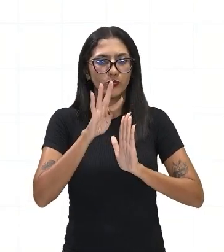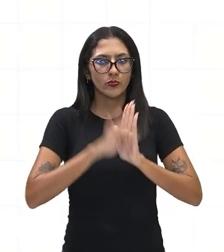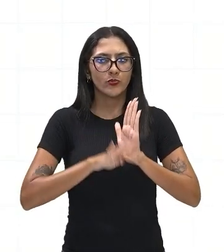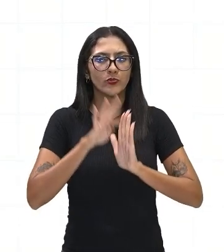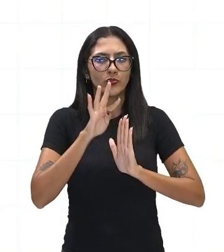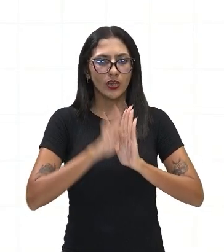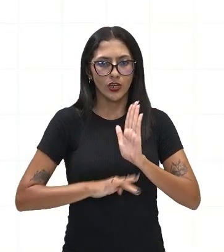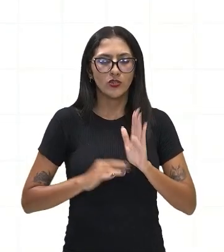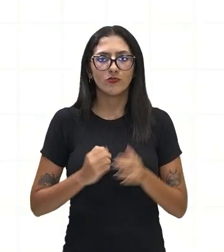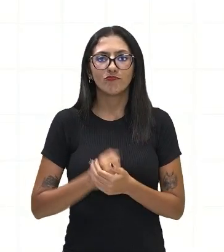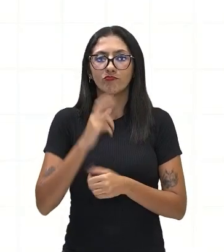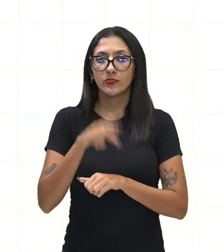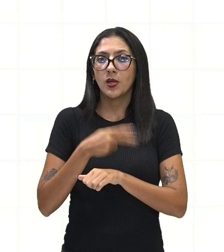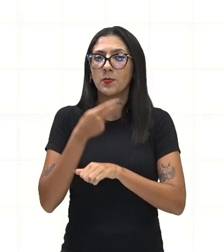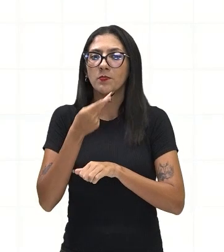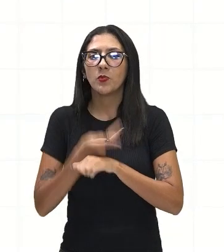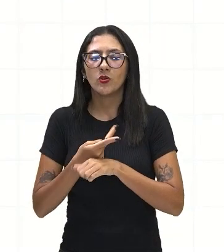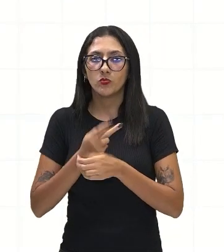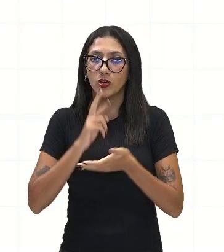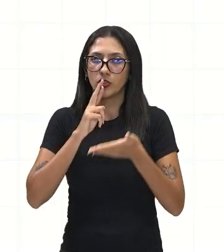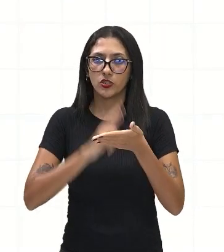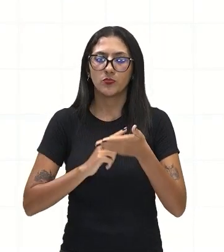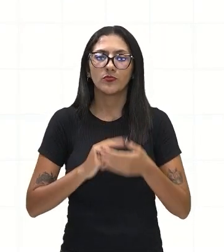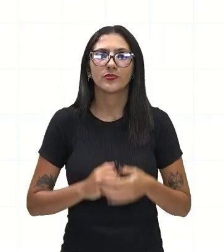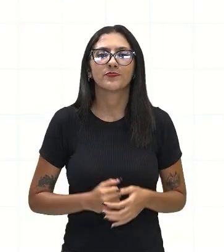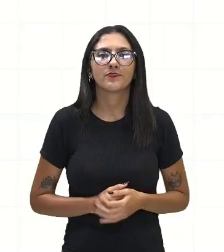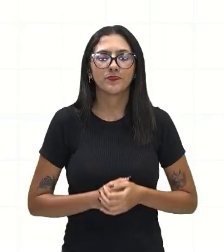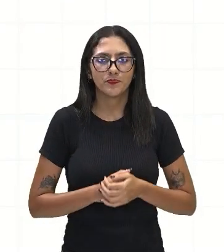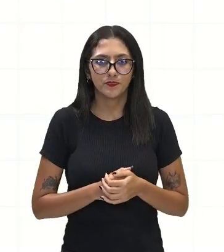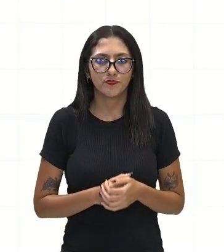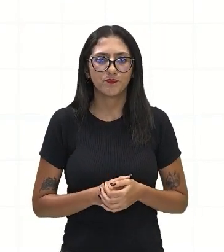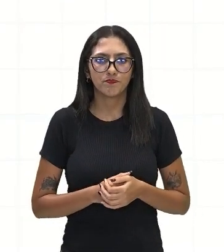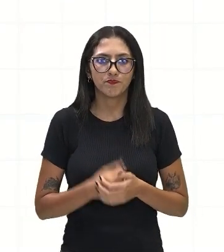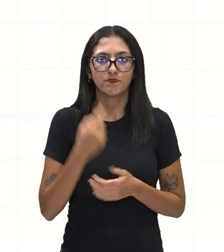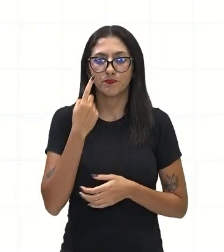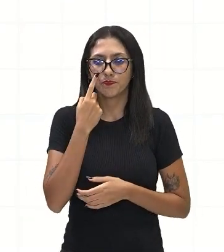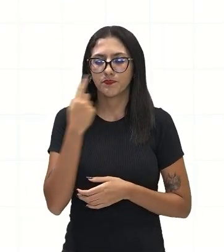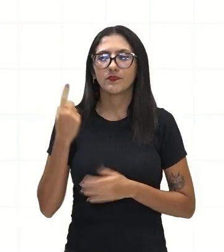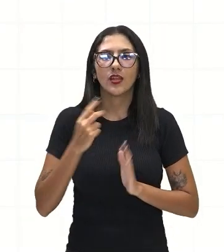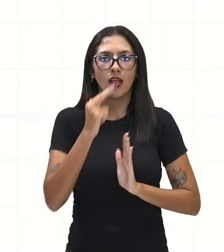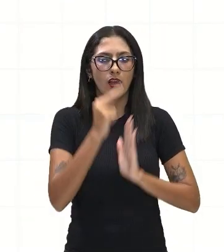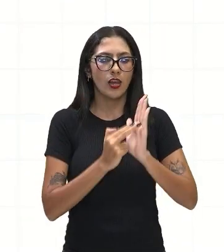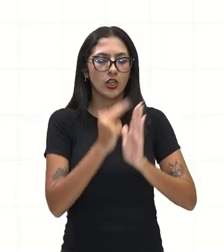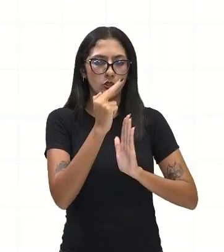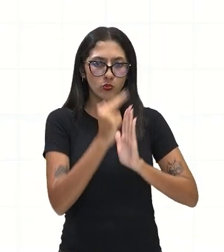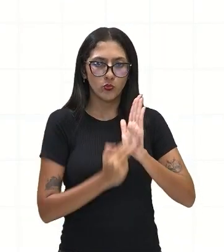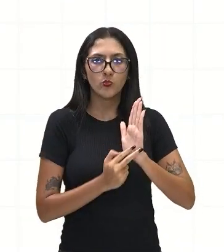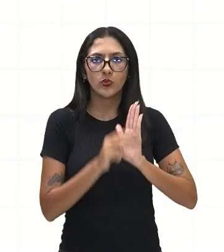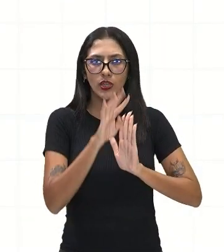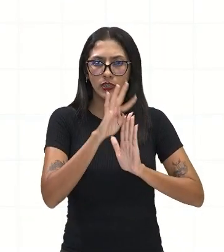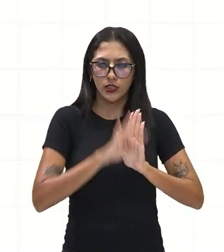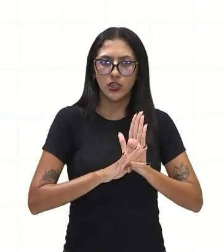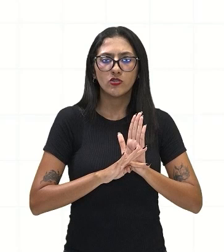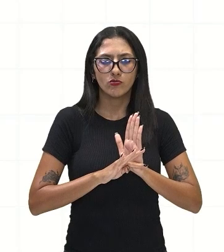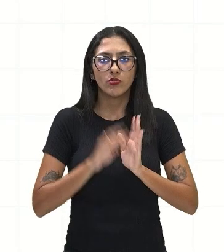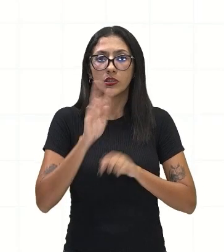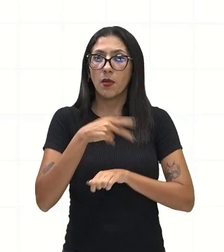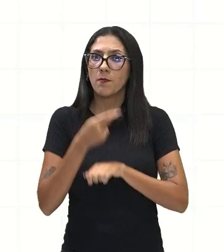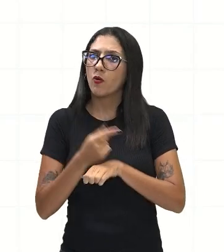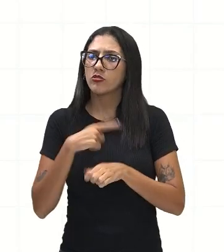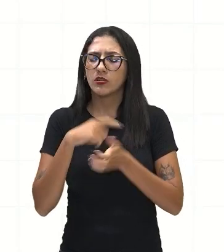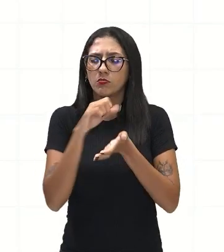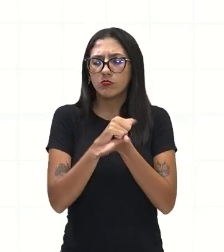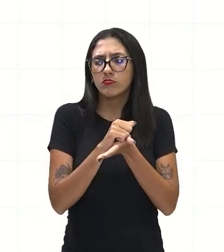para responder a questão abaixo. Eu leio o texto aqui com você e, em seguida, nós temos uma